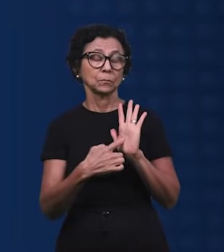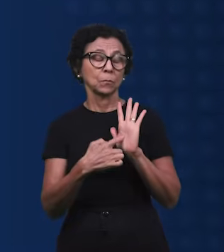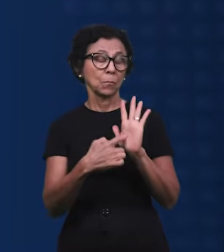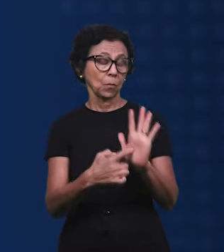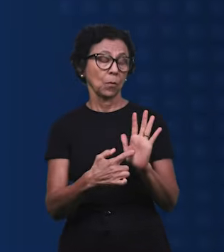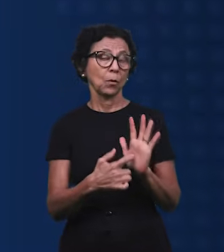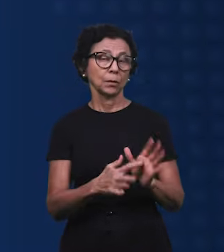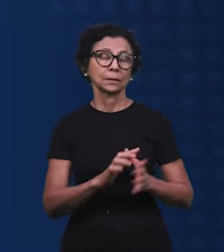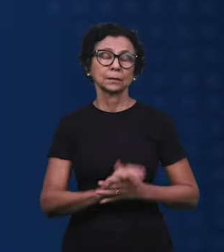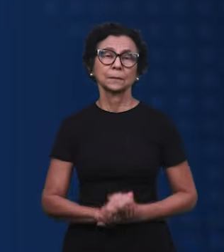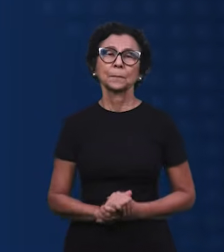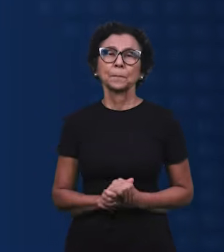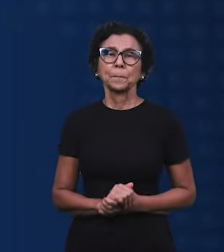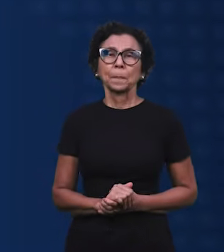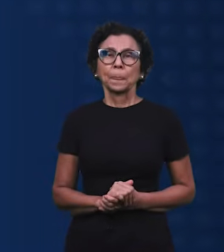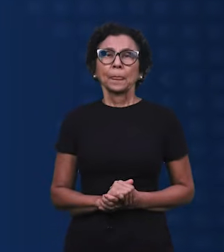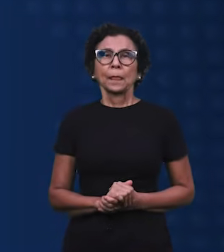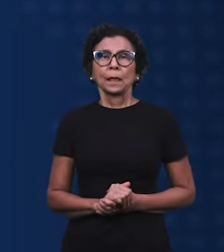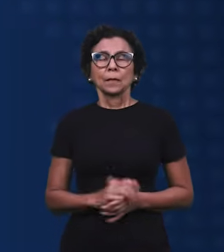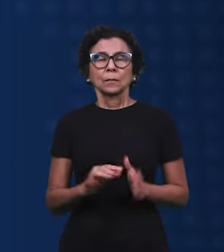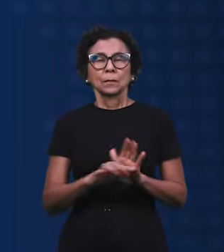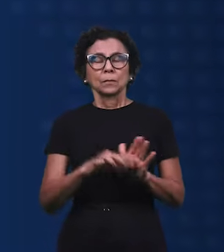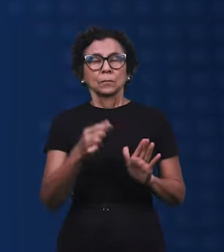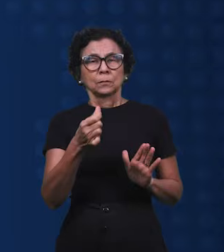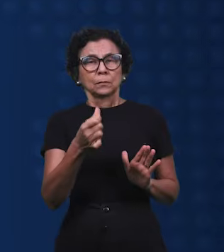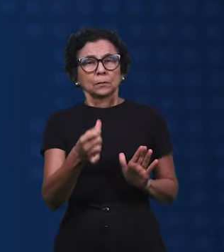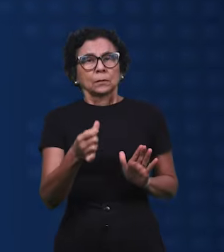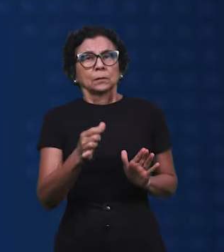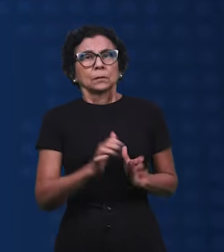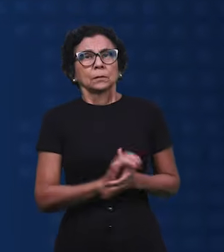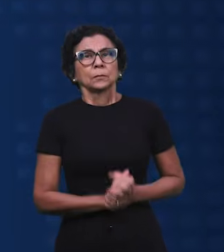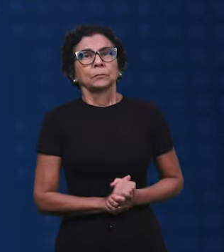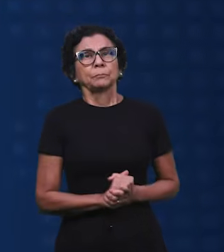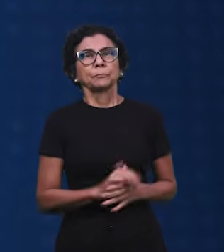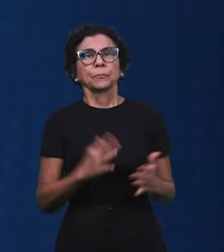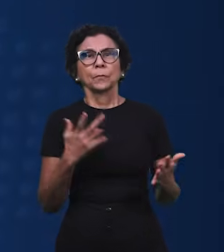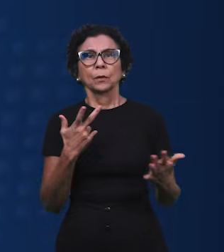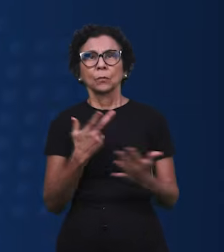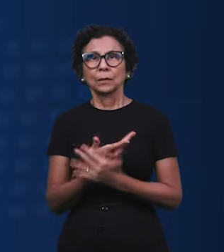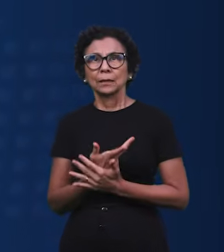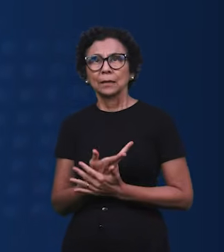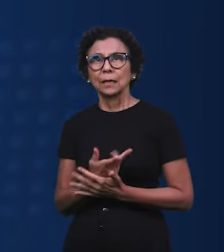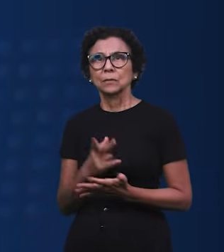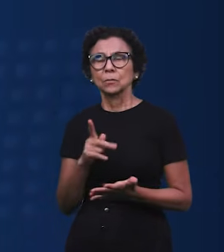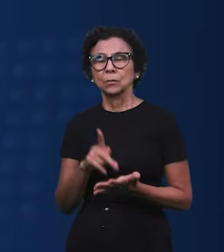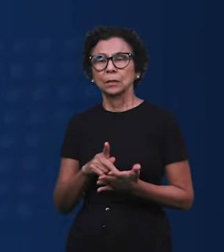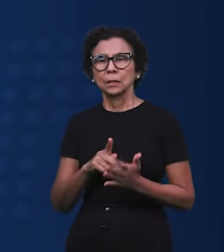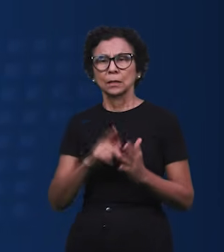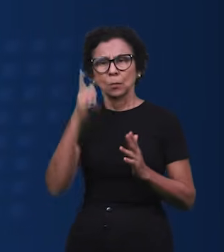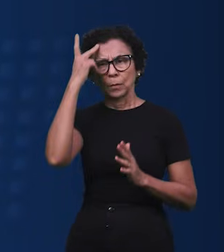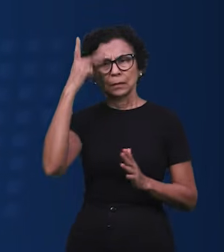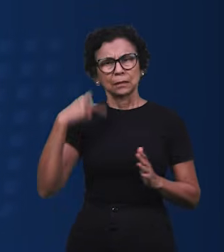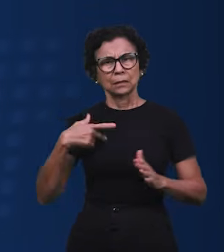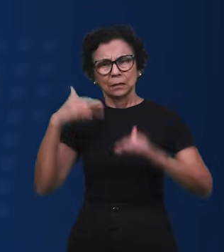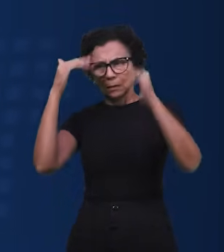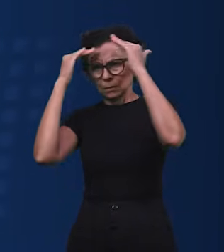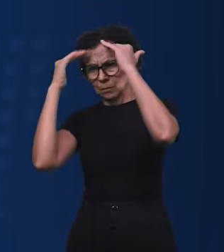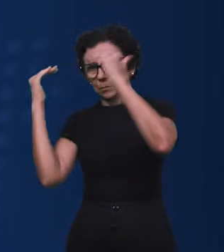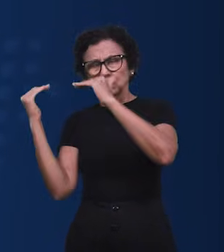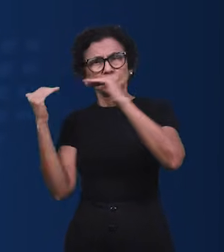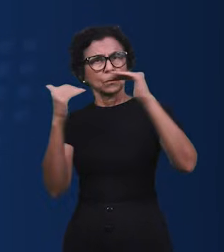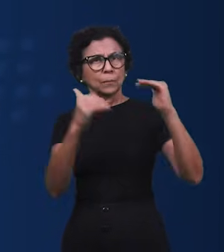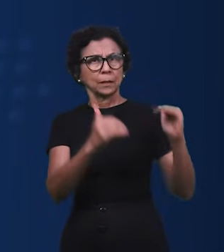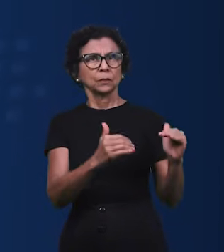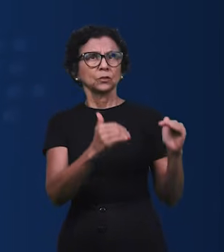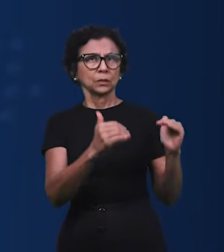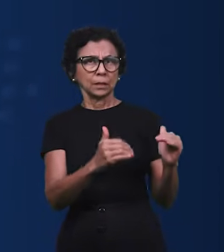ele vai falar a partir do verso 4 e 6, que há, na verdade, uma desobediência do homem. Na